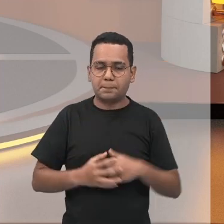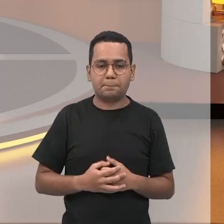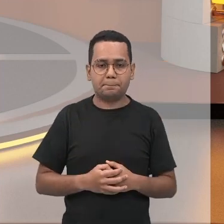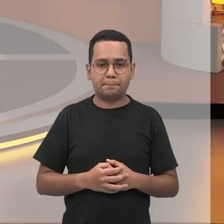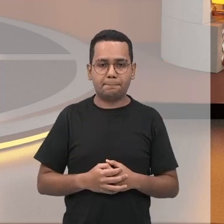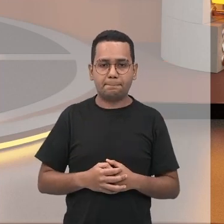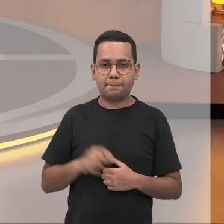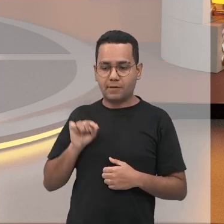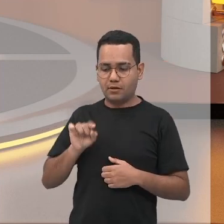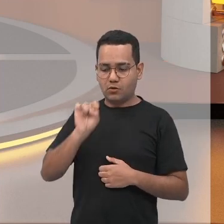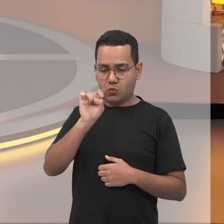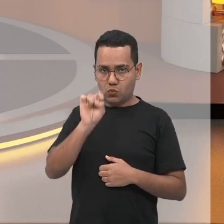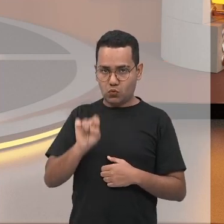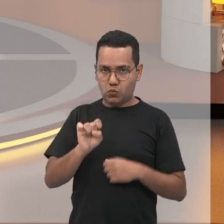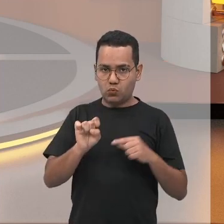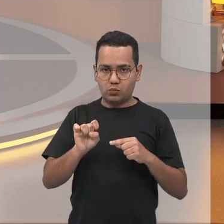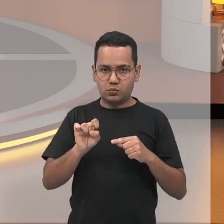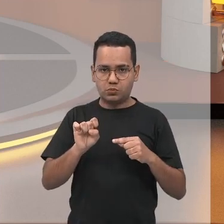o